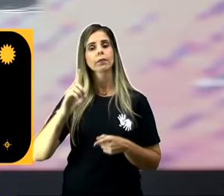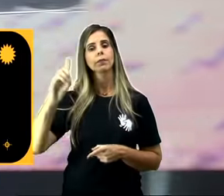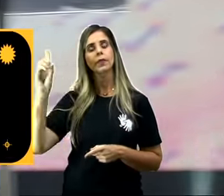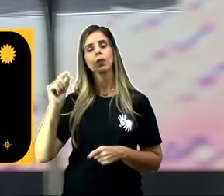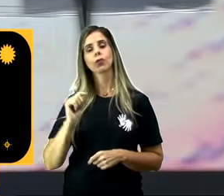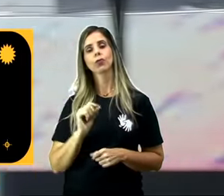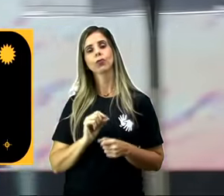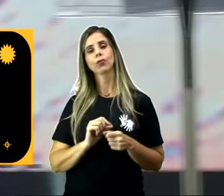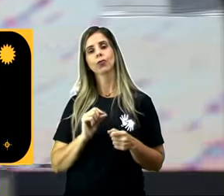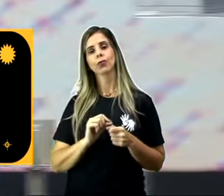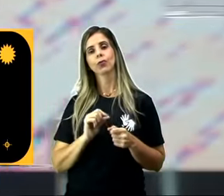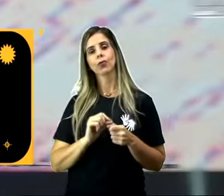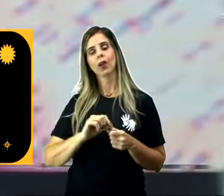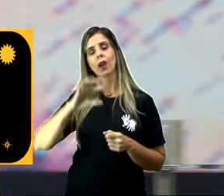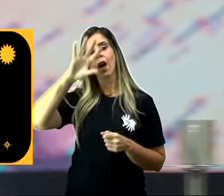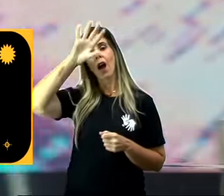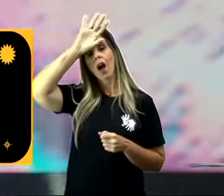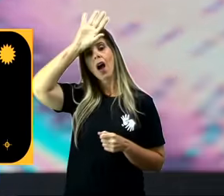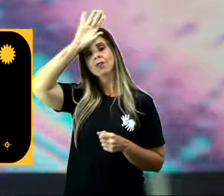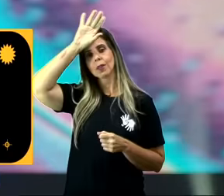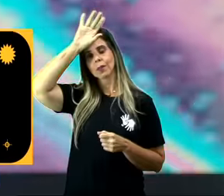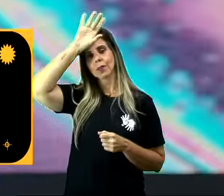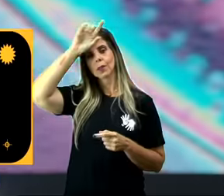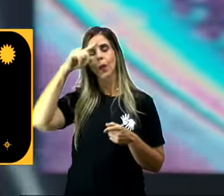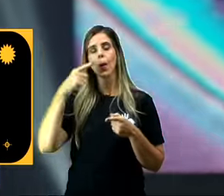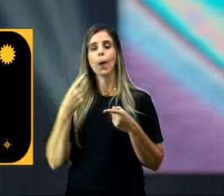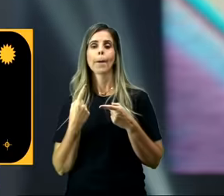é resultado de posicionamento.